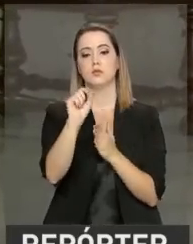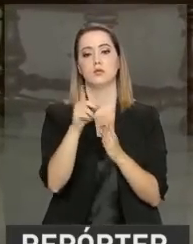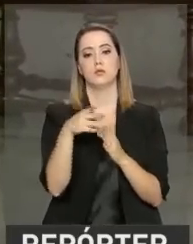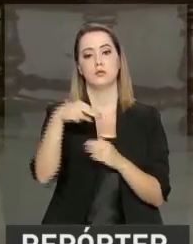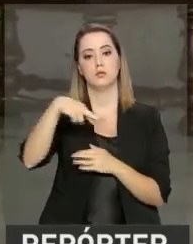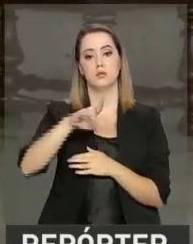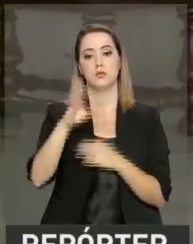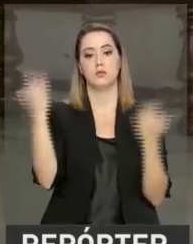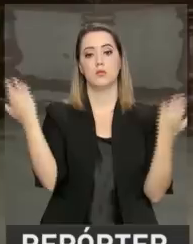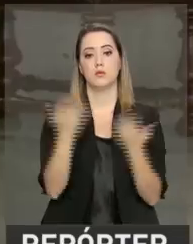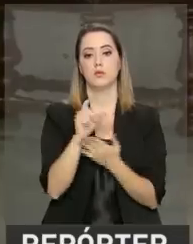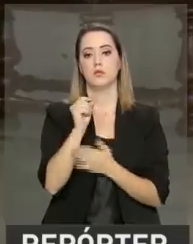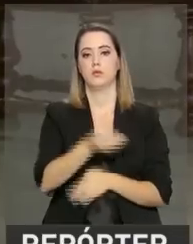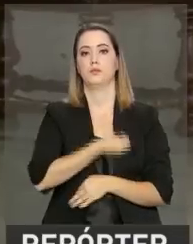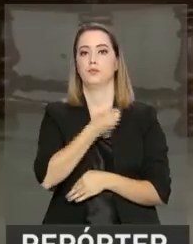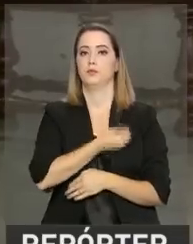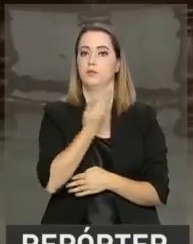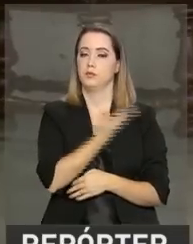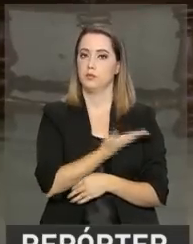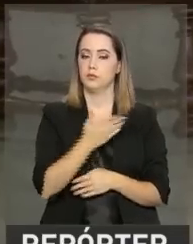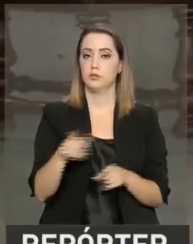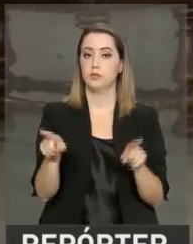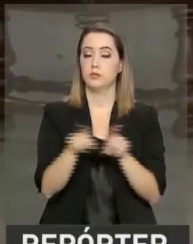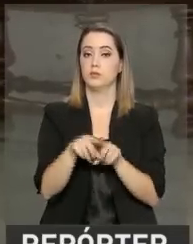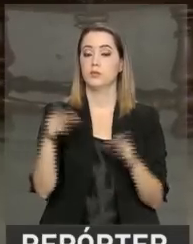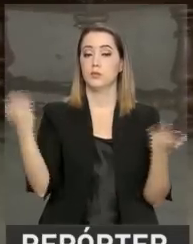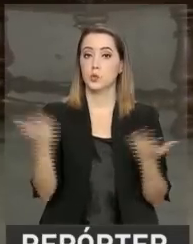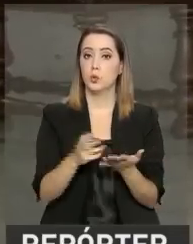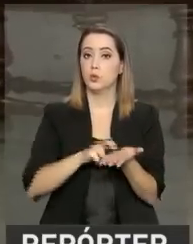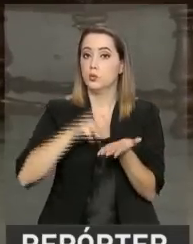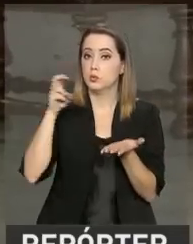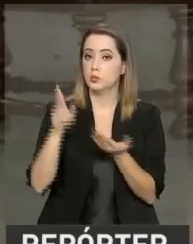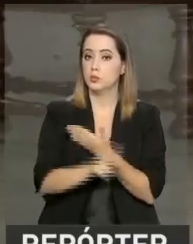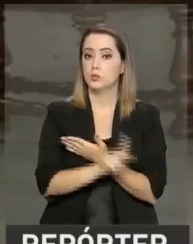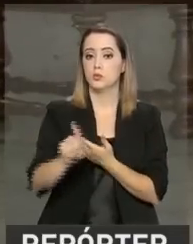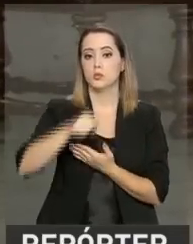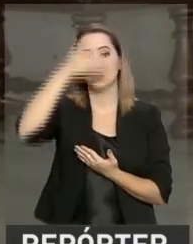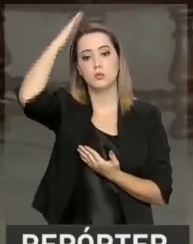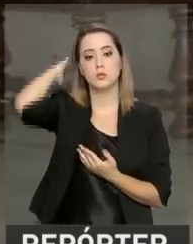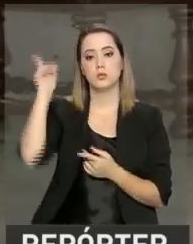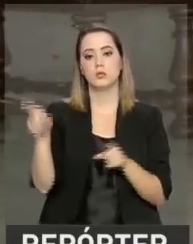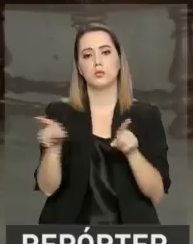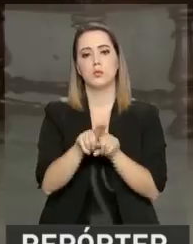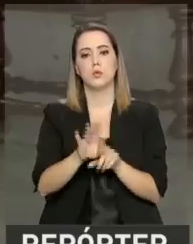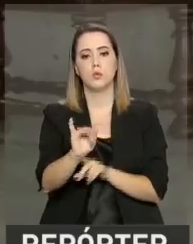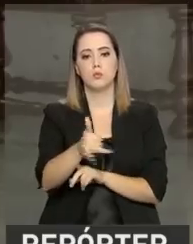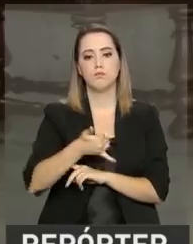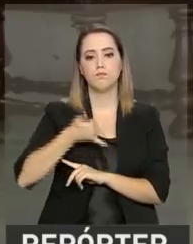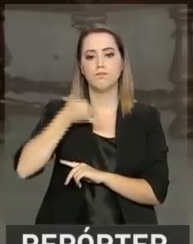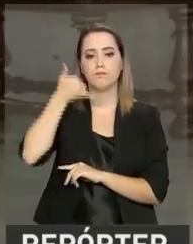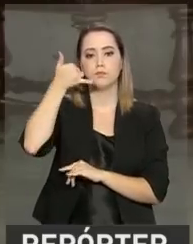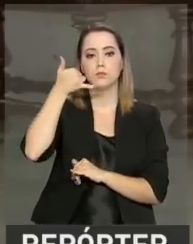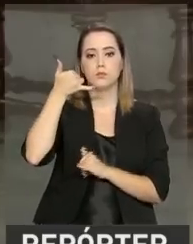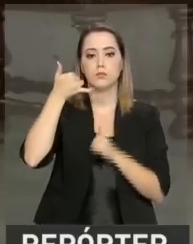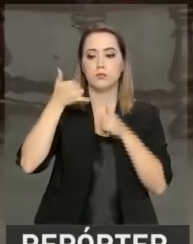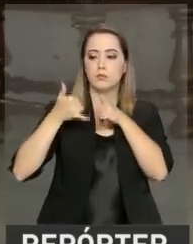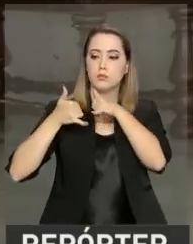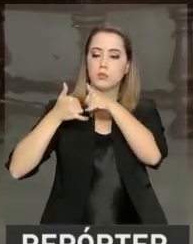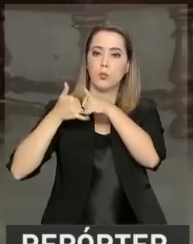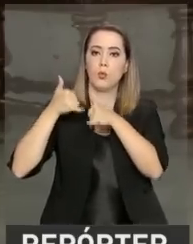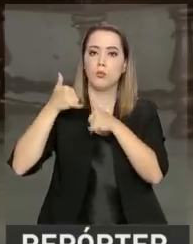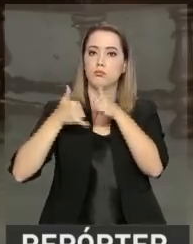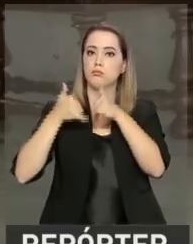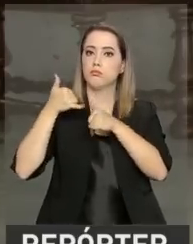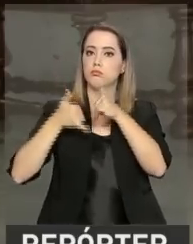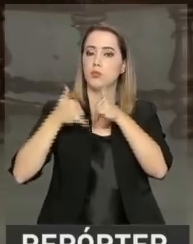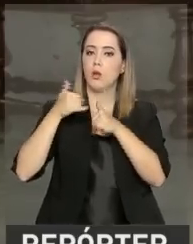TV NBR vai transmiti-lo ao vivo. E, José Luiz, hoje pela manhã, o presidente Michel Temer fez uma ligação para o presidente eleito dos